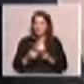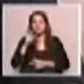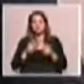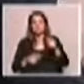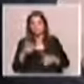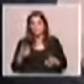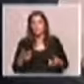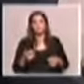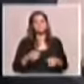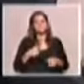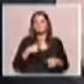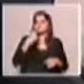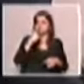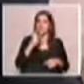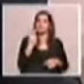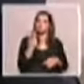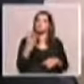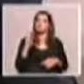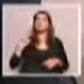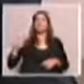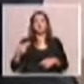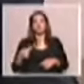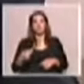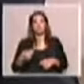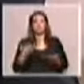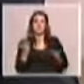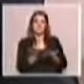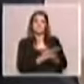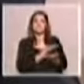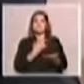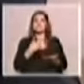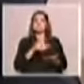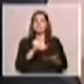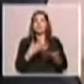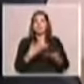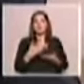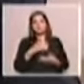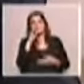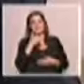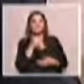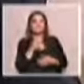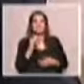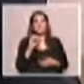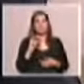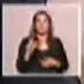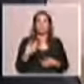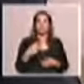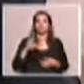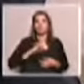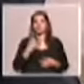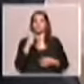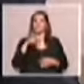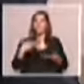aptas por dar 2, 3 euros por uma fatia de 100 gramas de um queijo do que está a dar 20, 30 euros por um queijo de 1